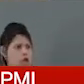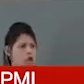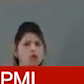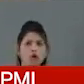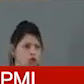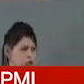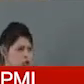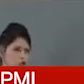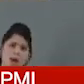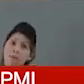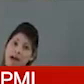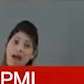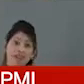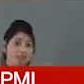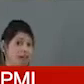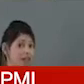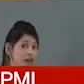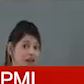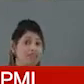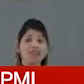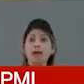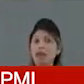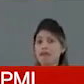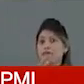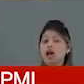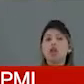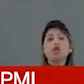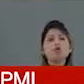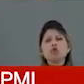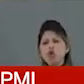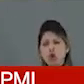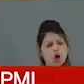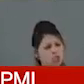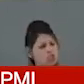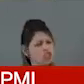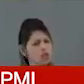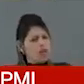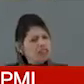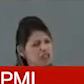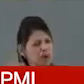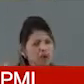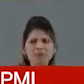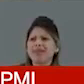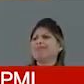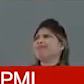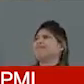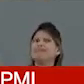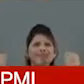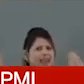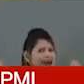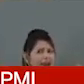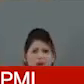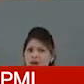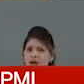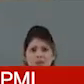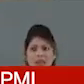esse ex-presidiário. Ouvi aqui dizendo que nós estamos estimulando a democracia. Senhores, semana